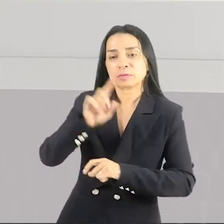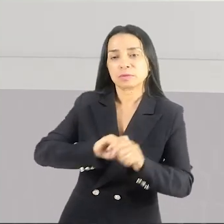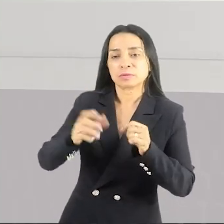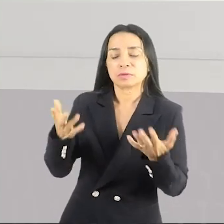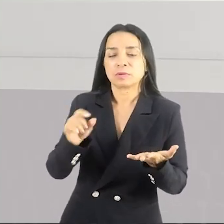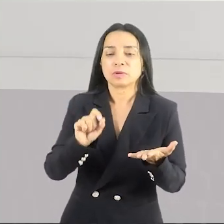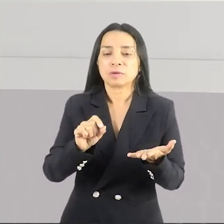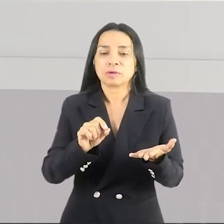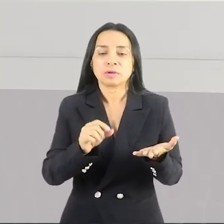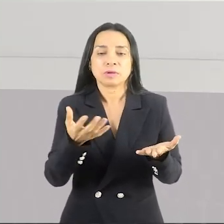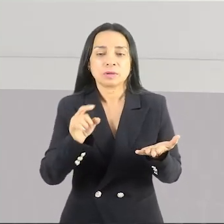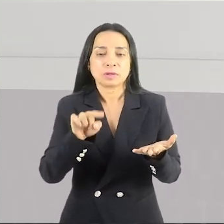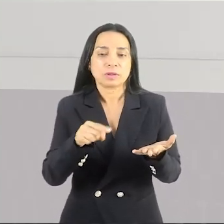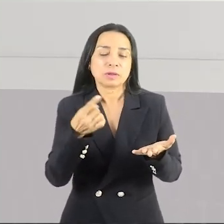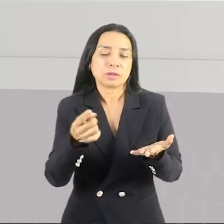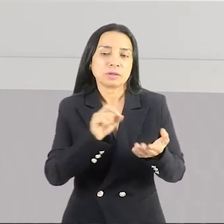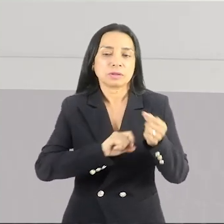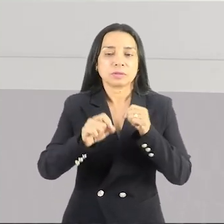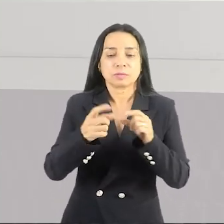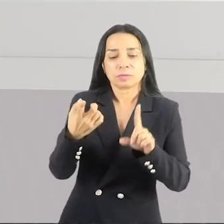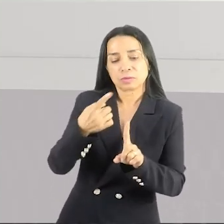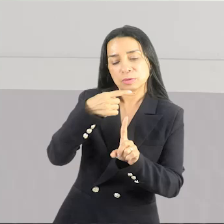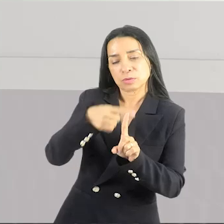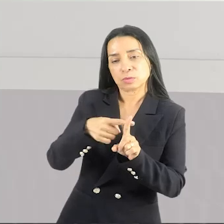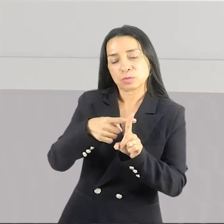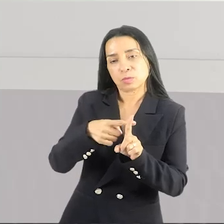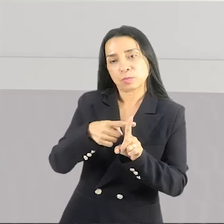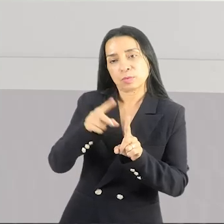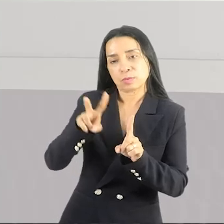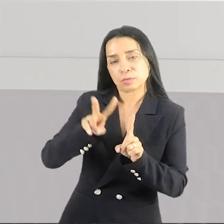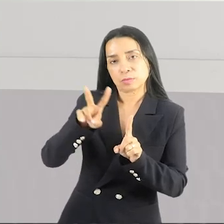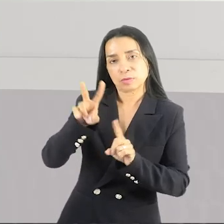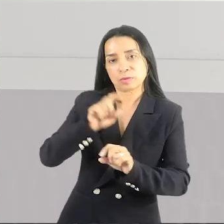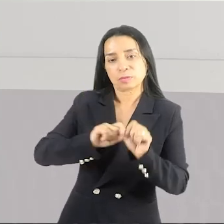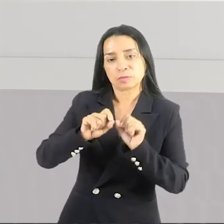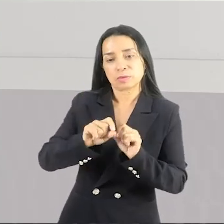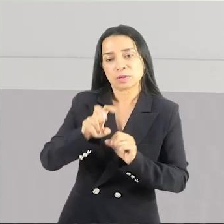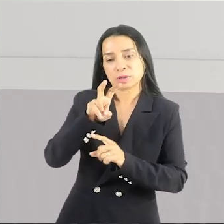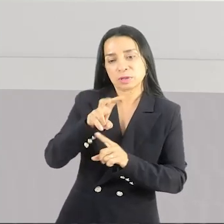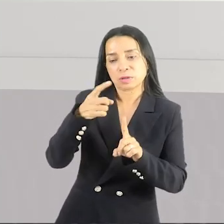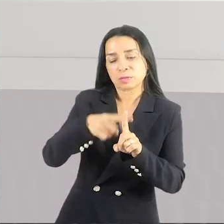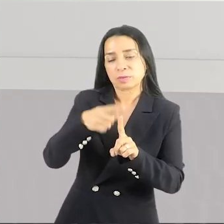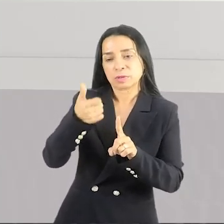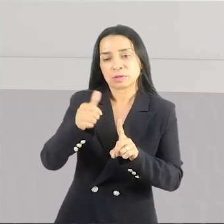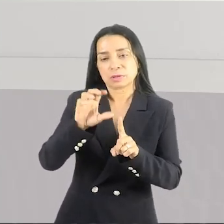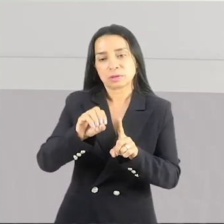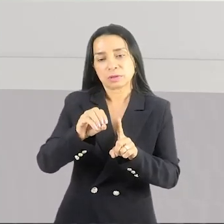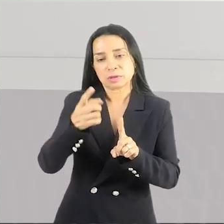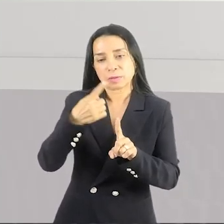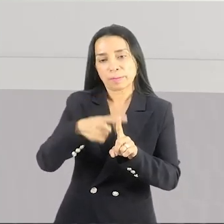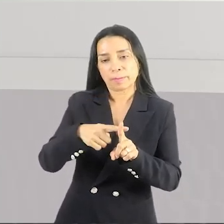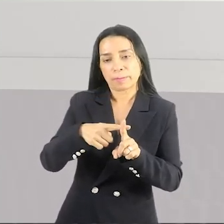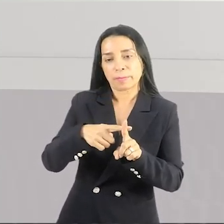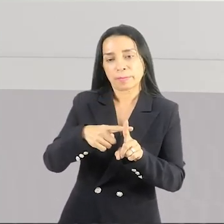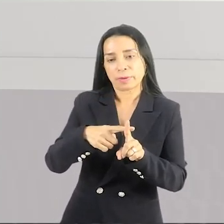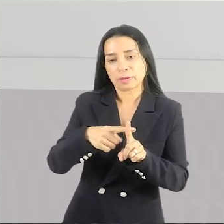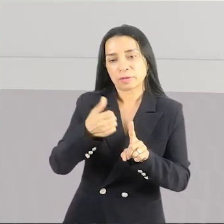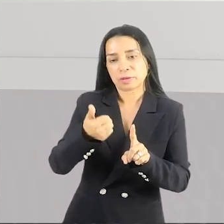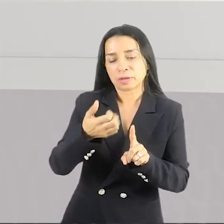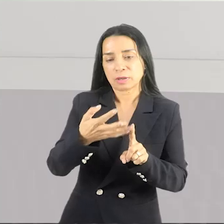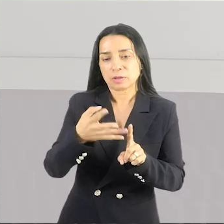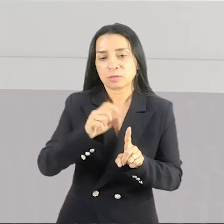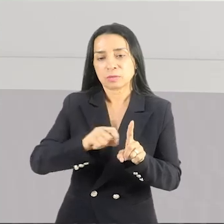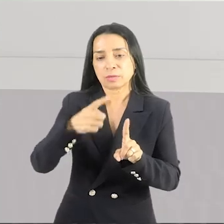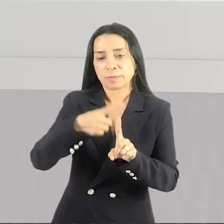aqui embaixo você bota o somatório dos pesos. 5, mais 10, mais